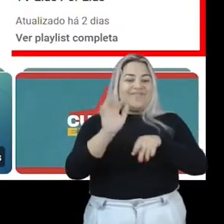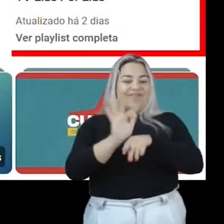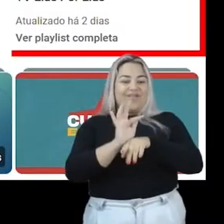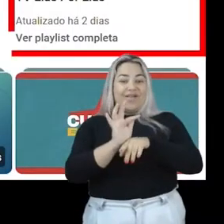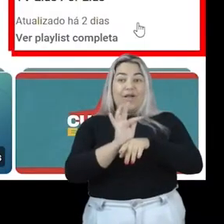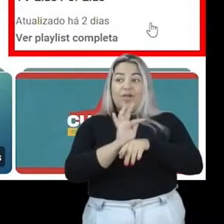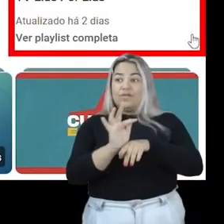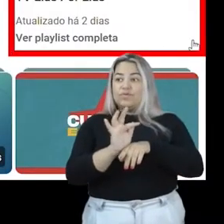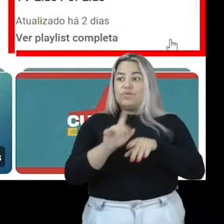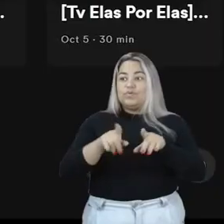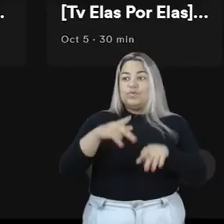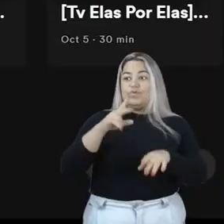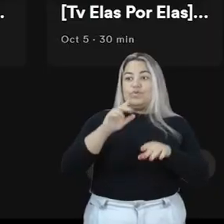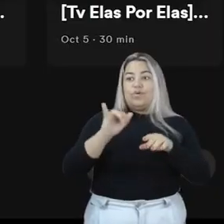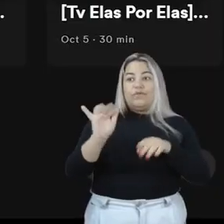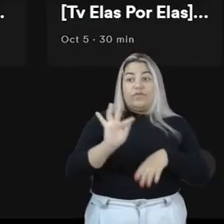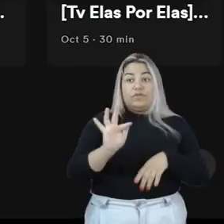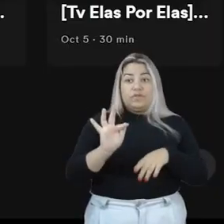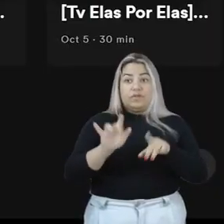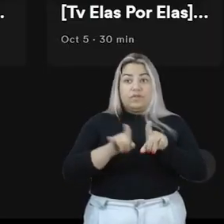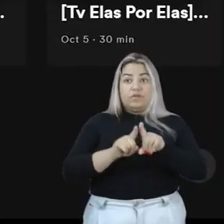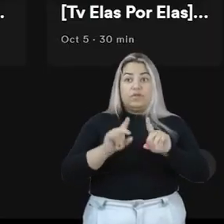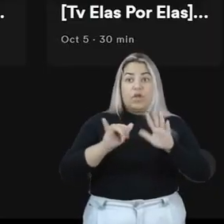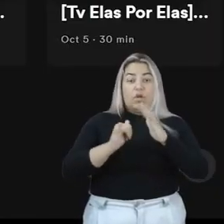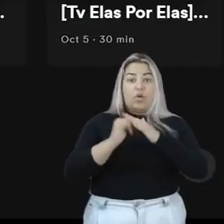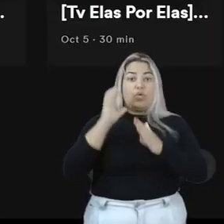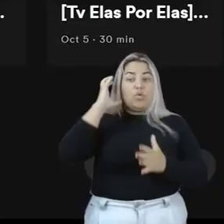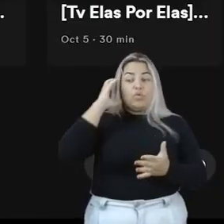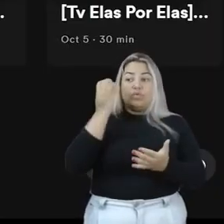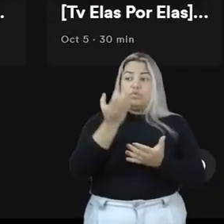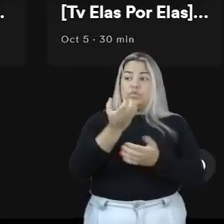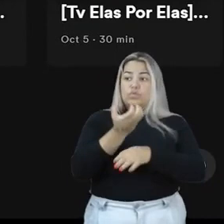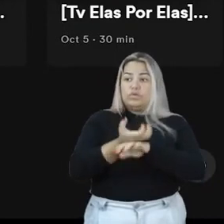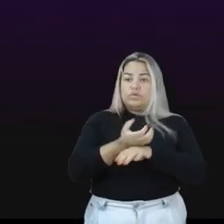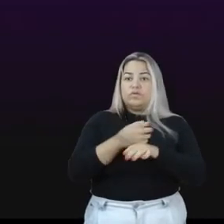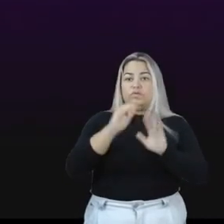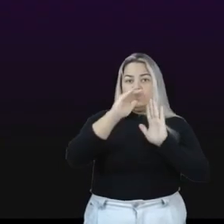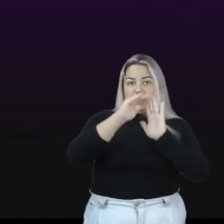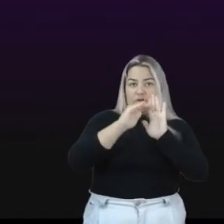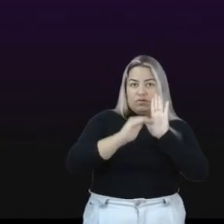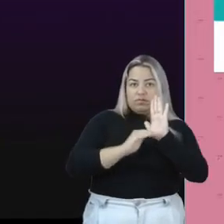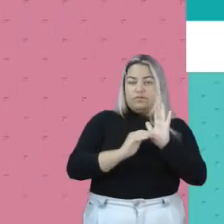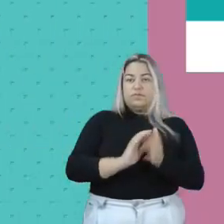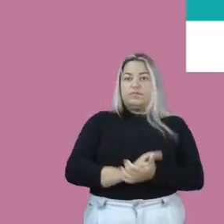no canal da TVPT no YouTube ou em formato de podcast no Spotify.